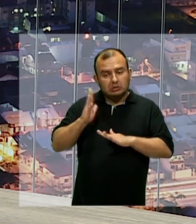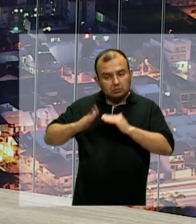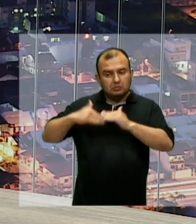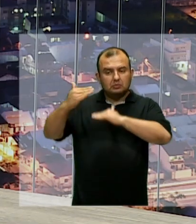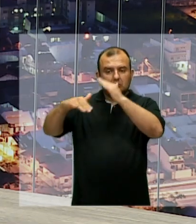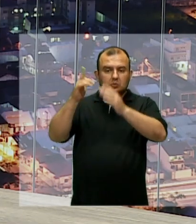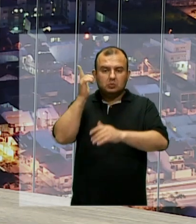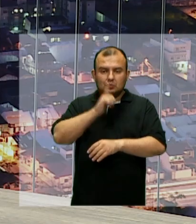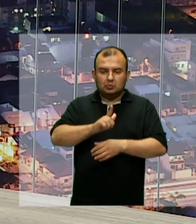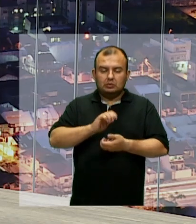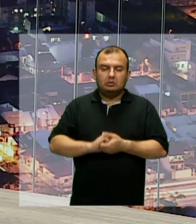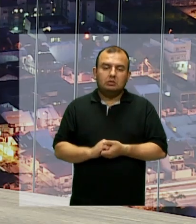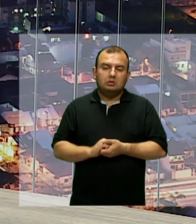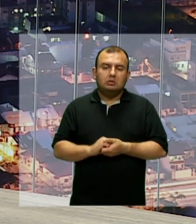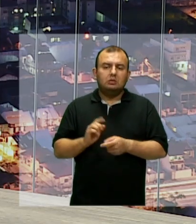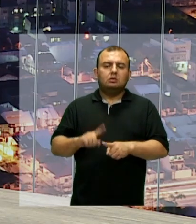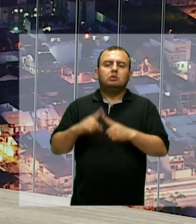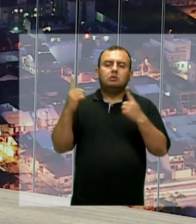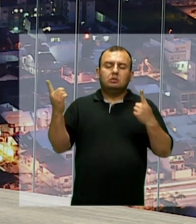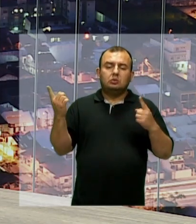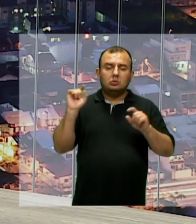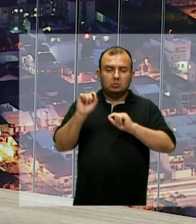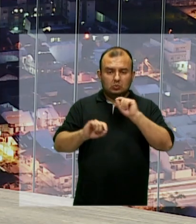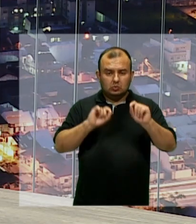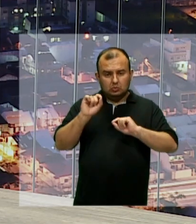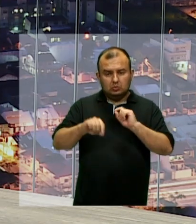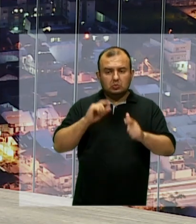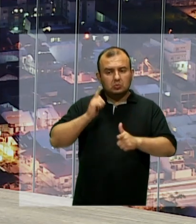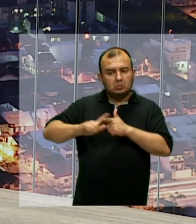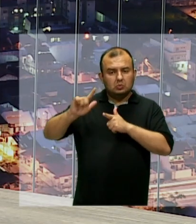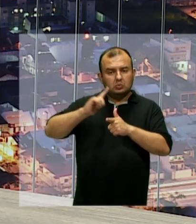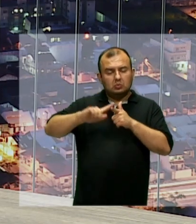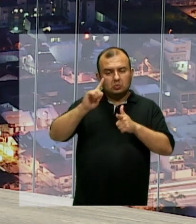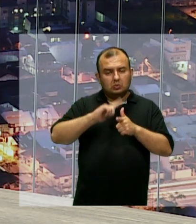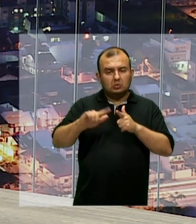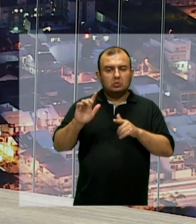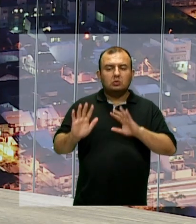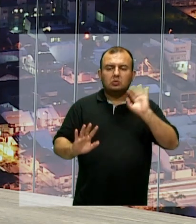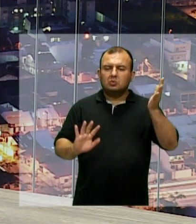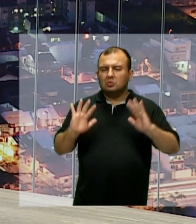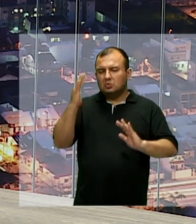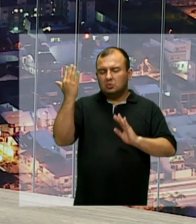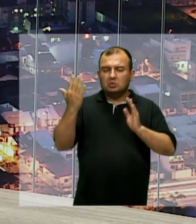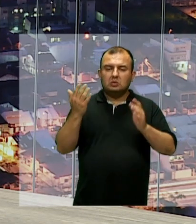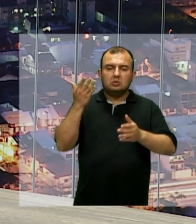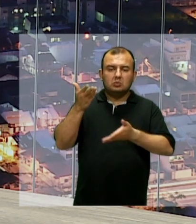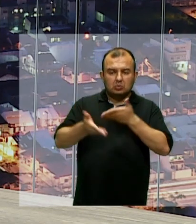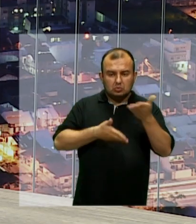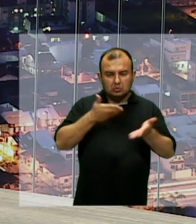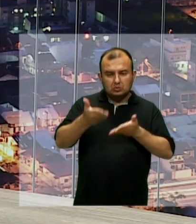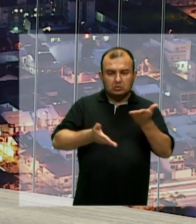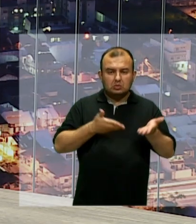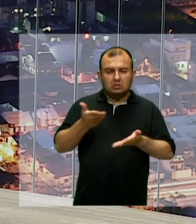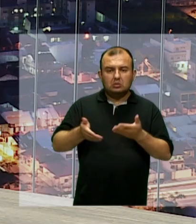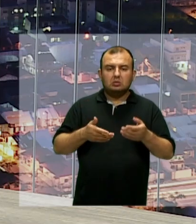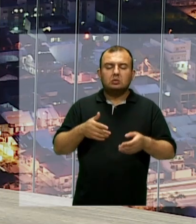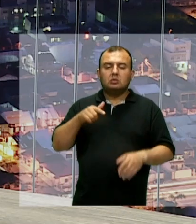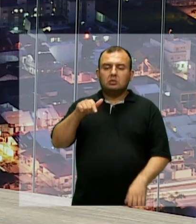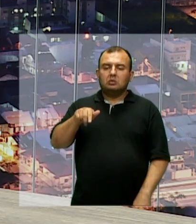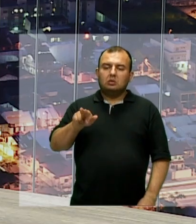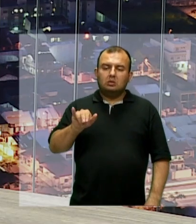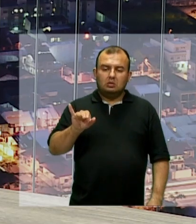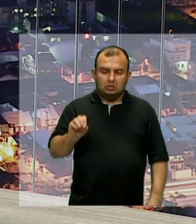evolução. Mas a questão dos problemas e efeitos colaterais dos tratamentos, principalmente